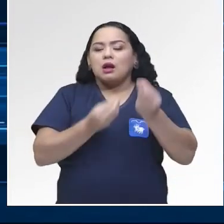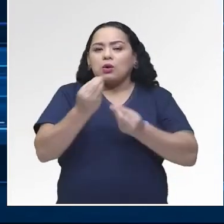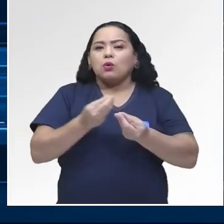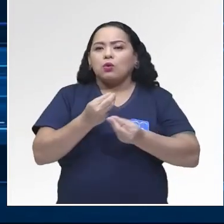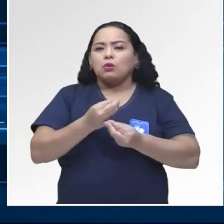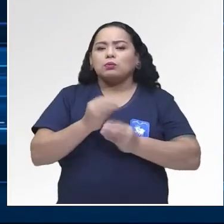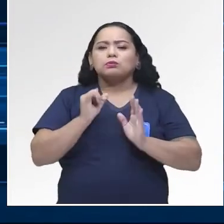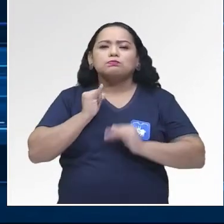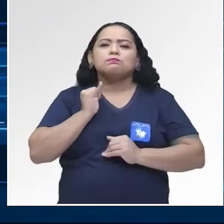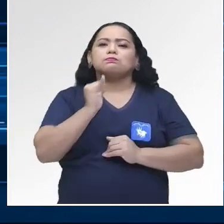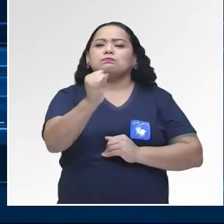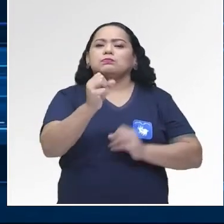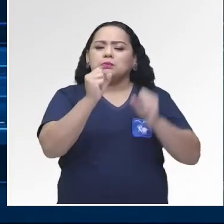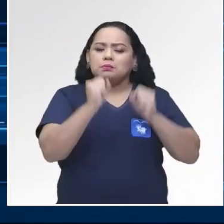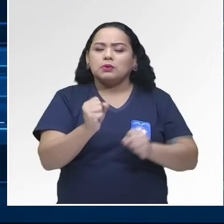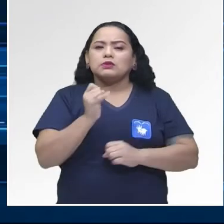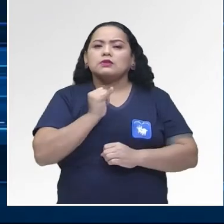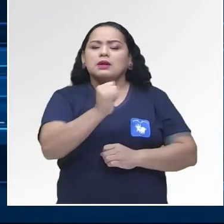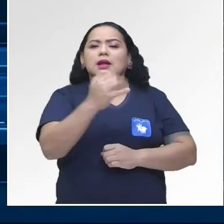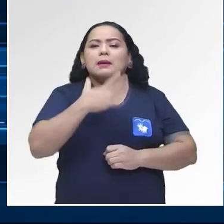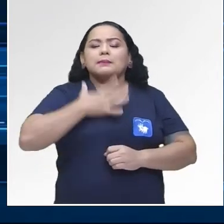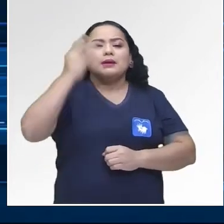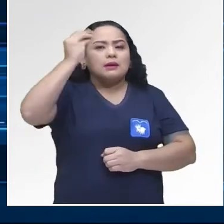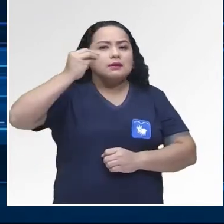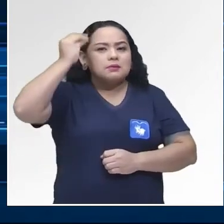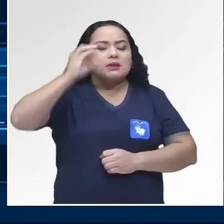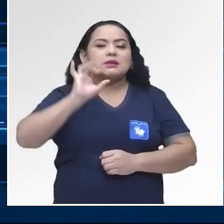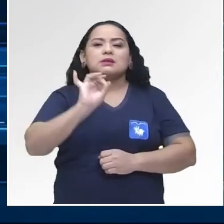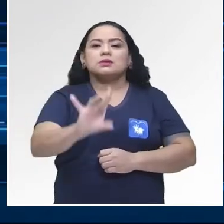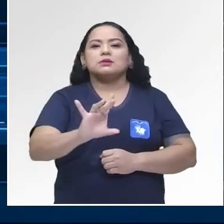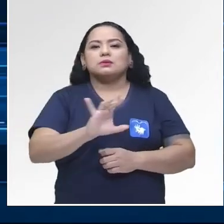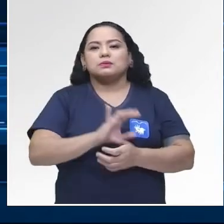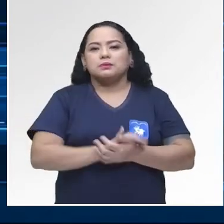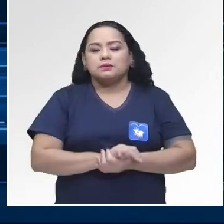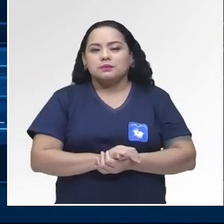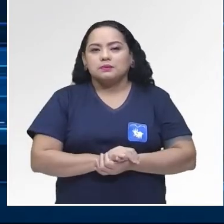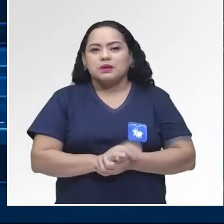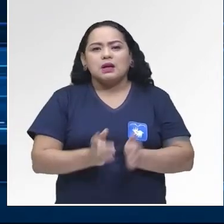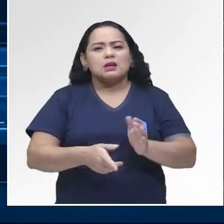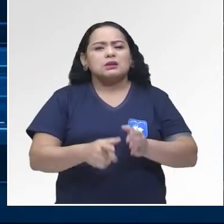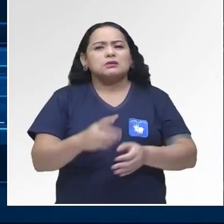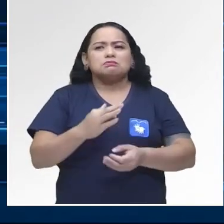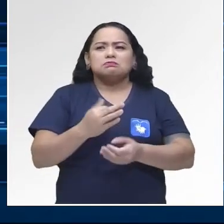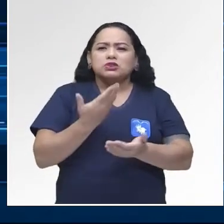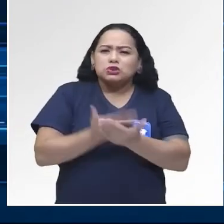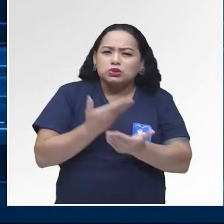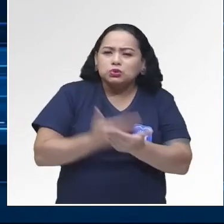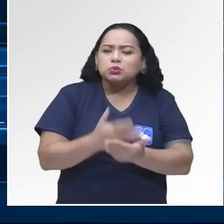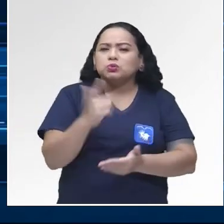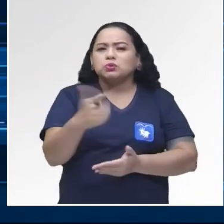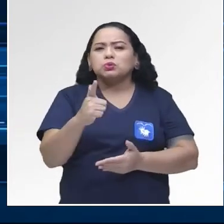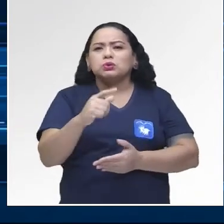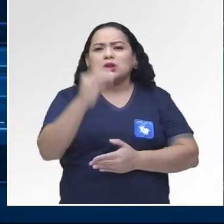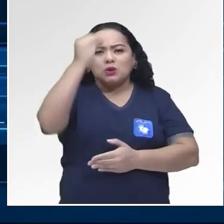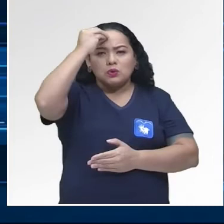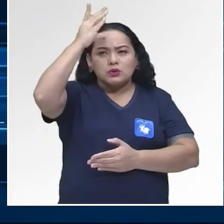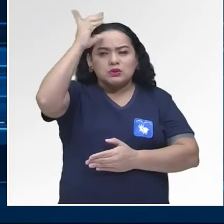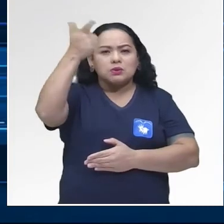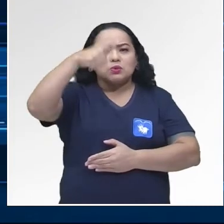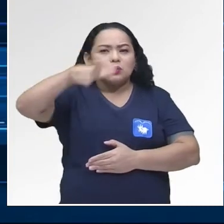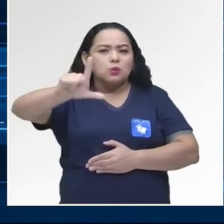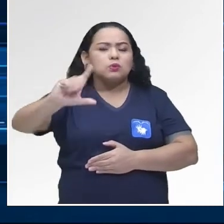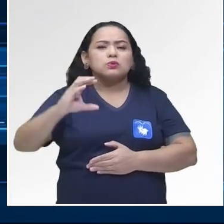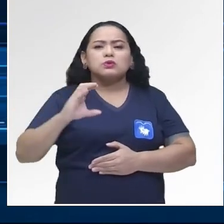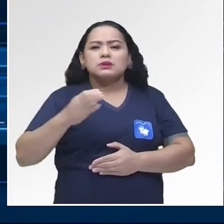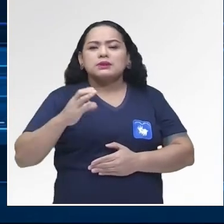para dizer. A minha experiência é só isso. Sem estudo, sem outro conhecimento da ciência.